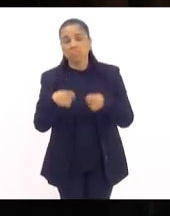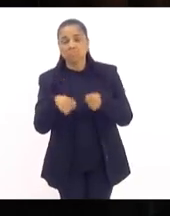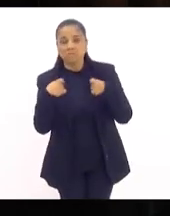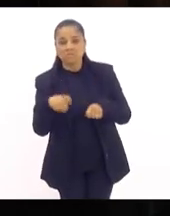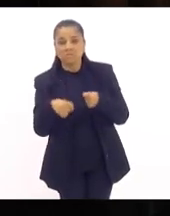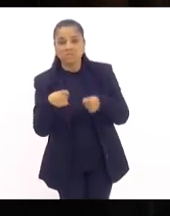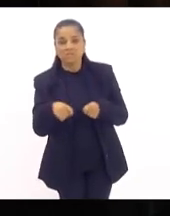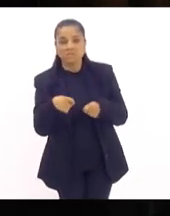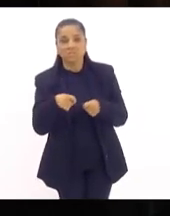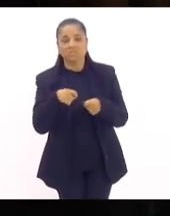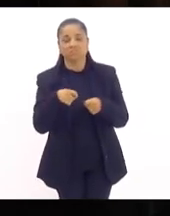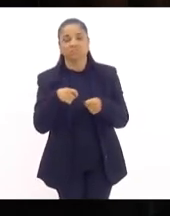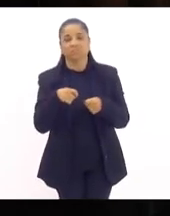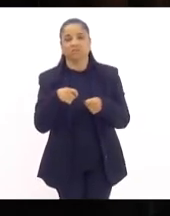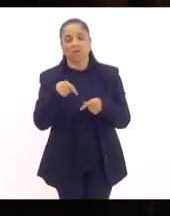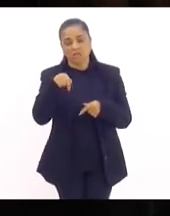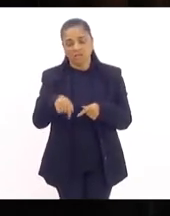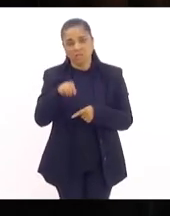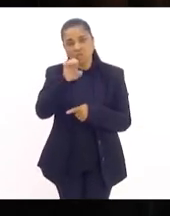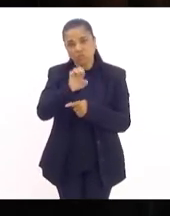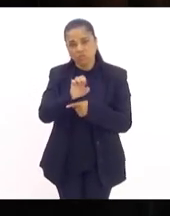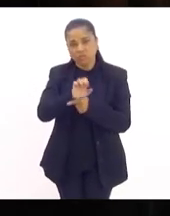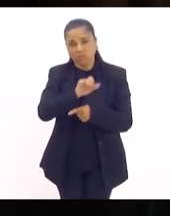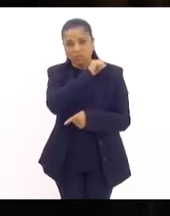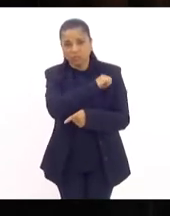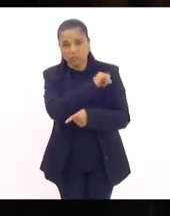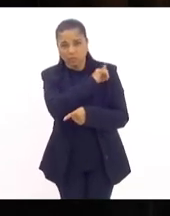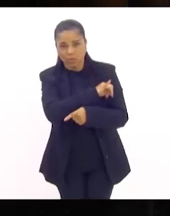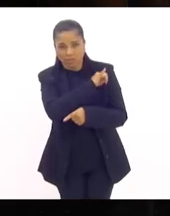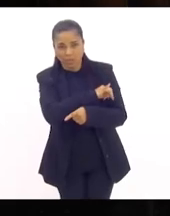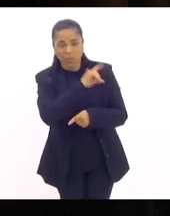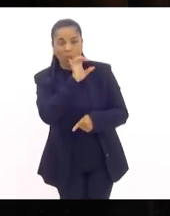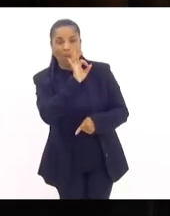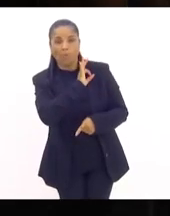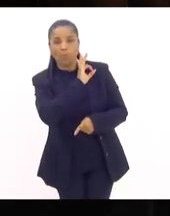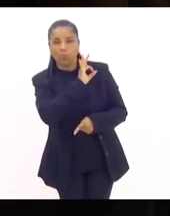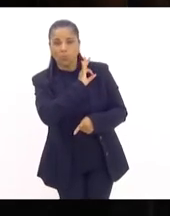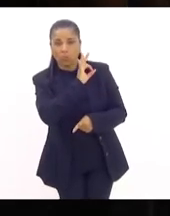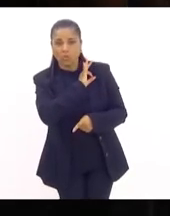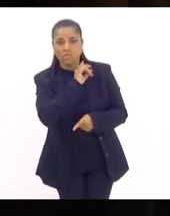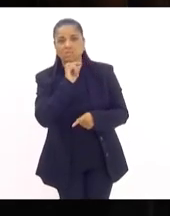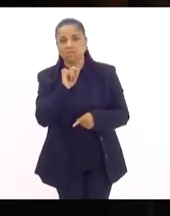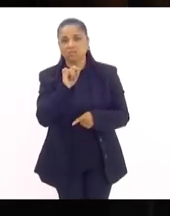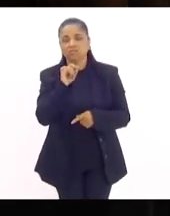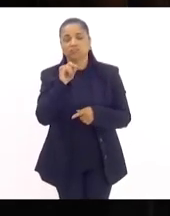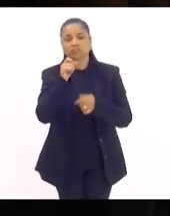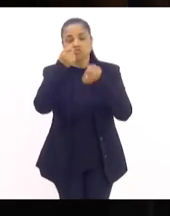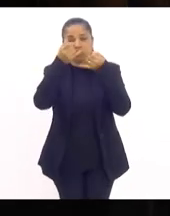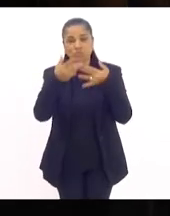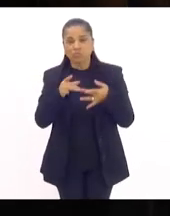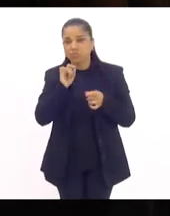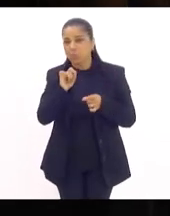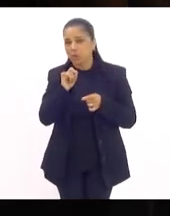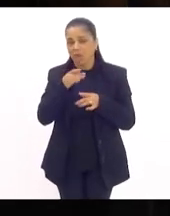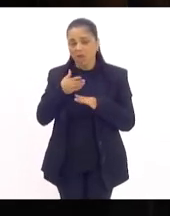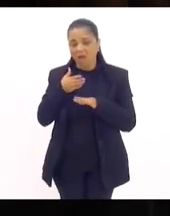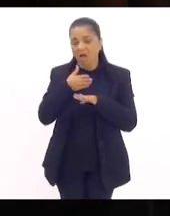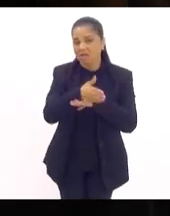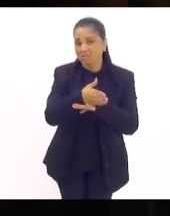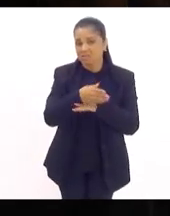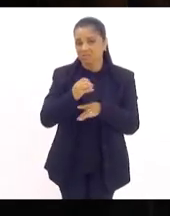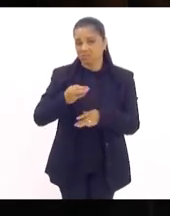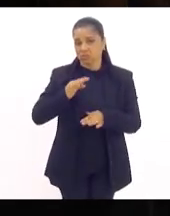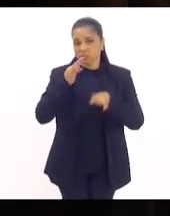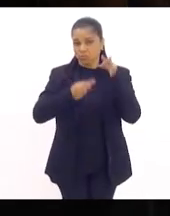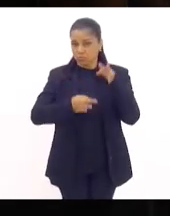braço opressor do Estado brasileiro, que são as polícias. E quando a gente fala de acesso à justiça, essa justiça